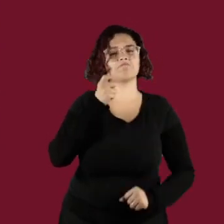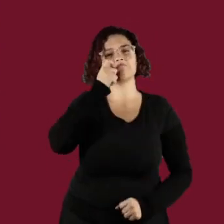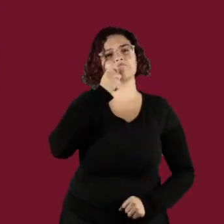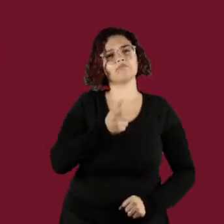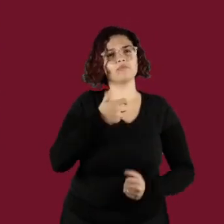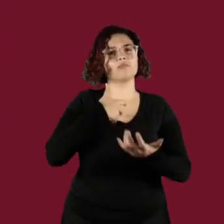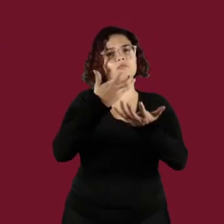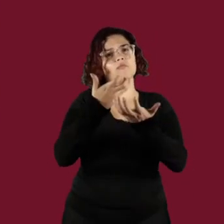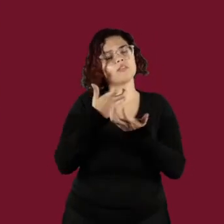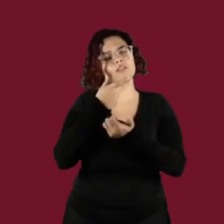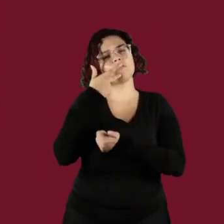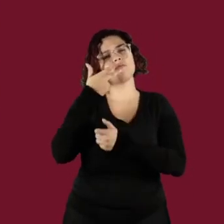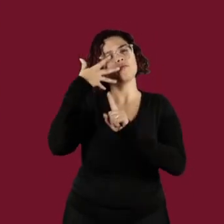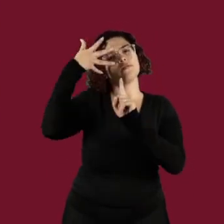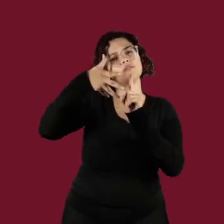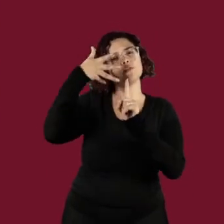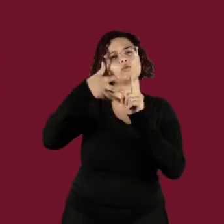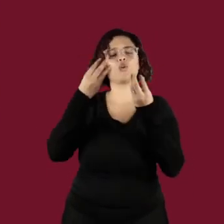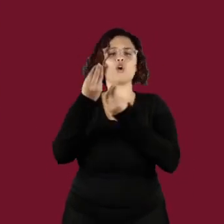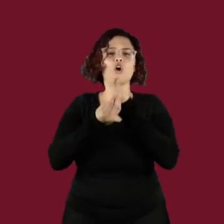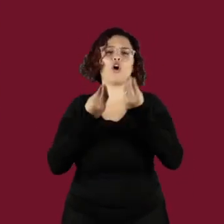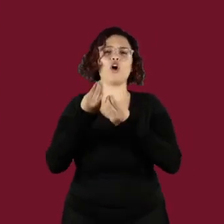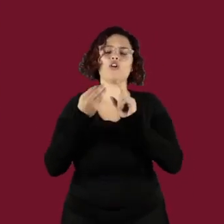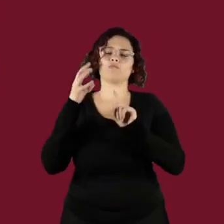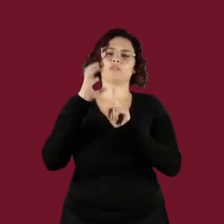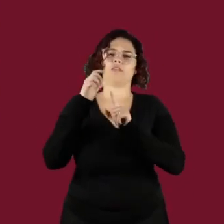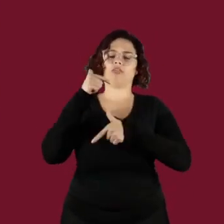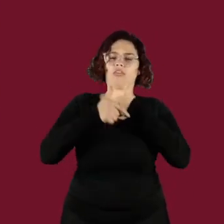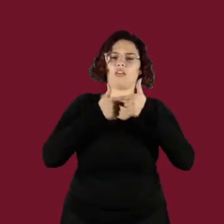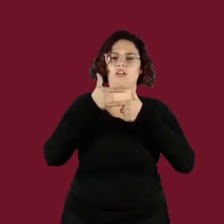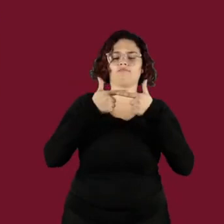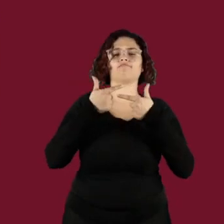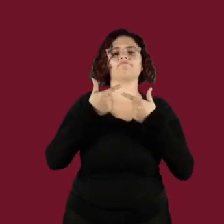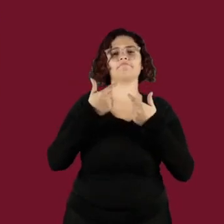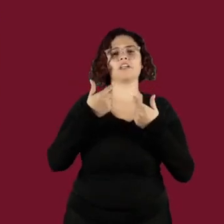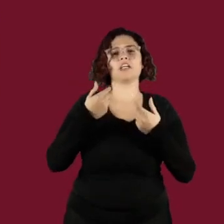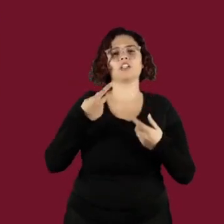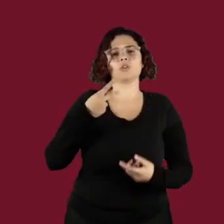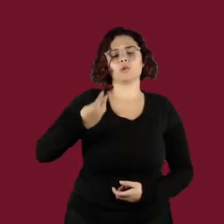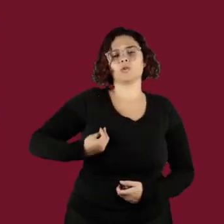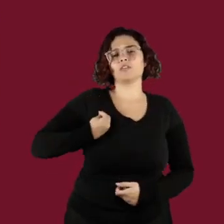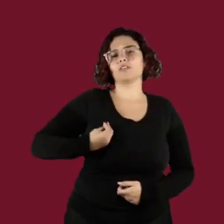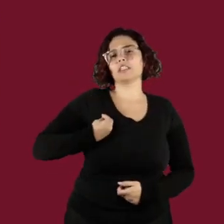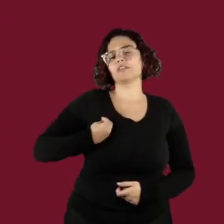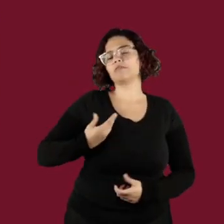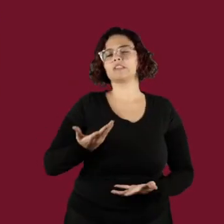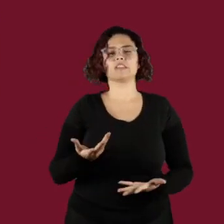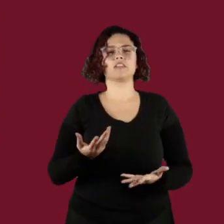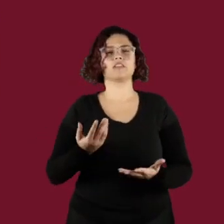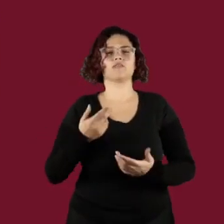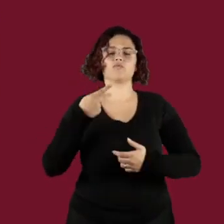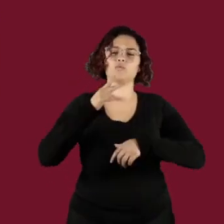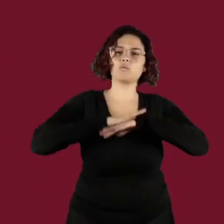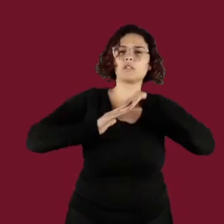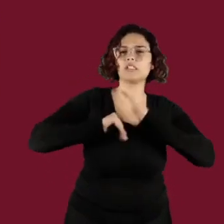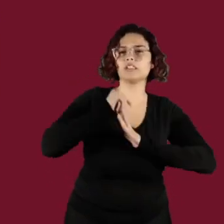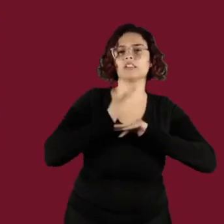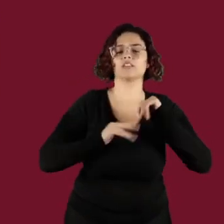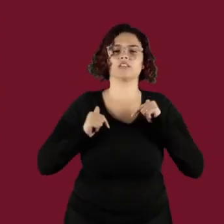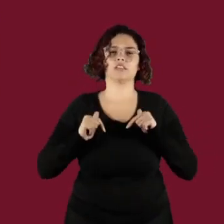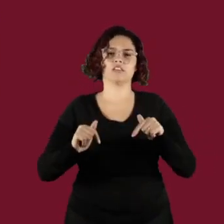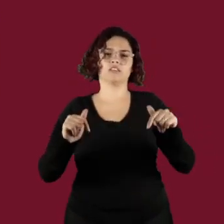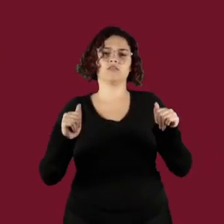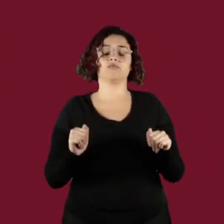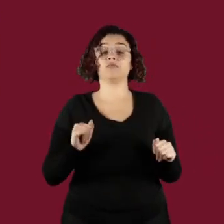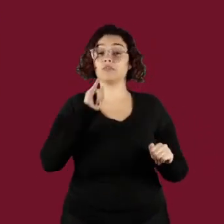pessoal, sobre como isso afeta vocês, como esse trabalho reflete nas outras coisas, nas outras ações de vocês. Por exemplo, a Mônica